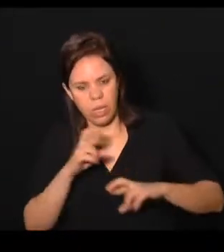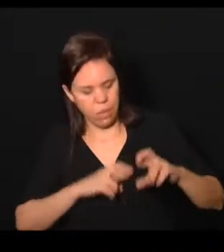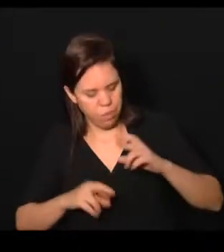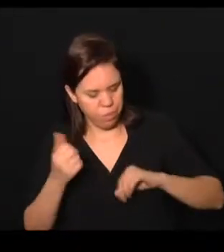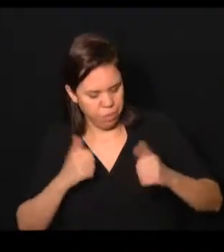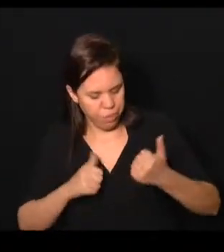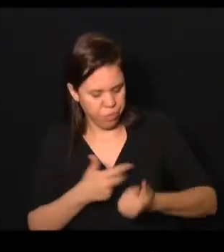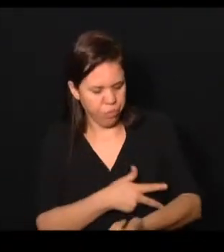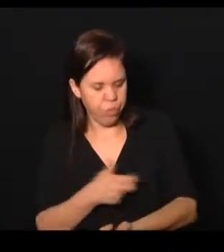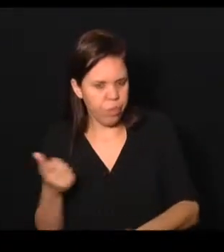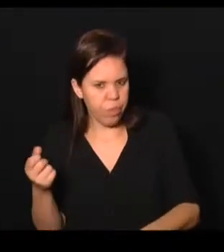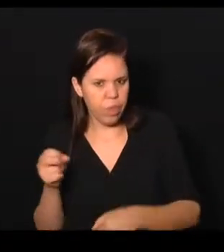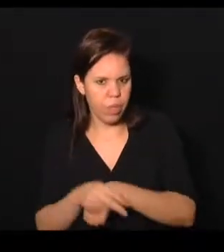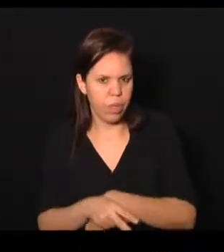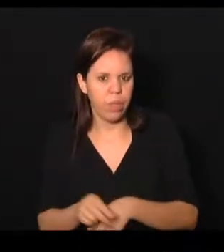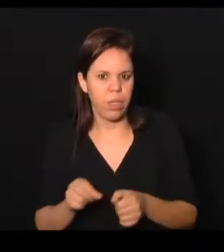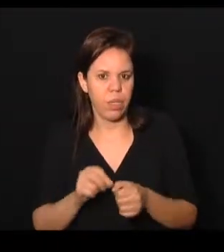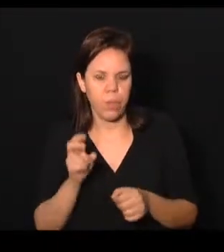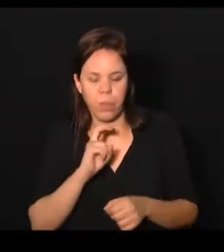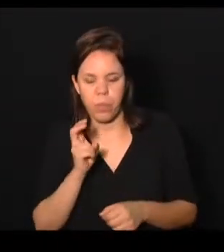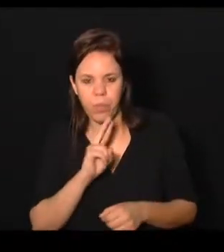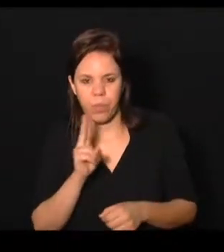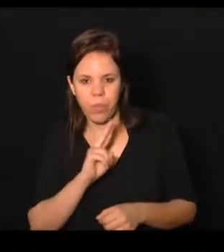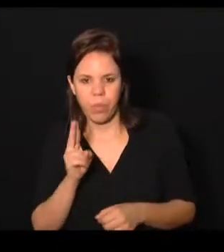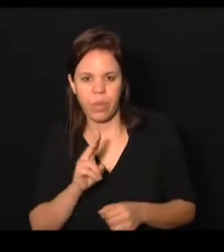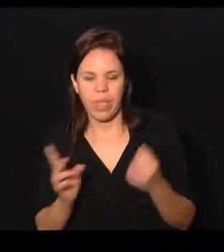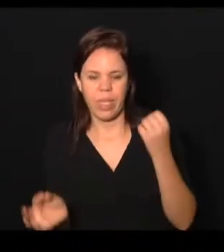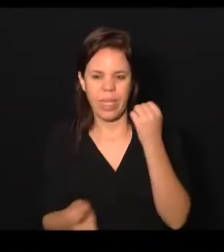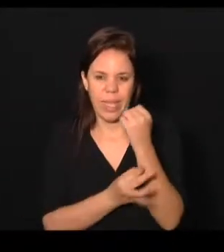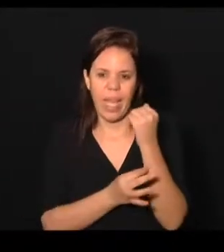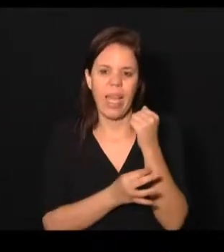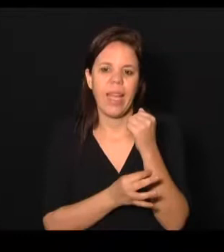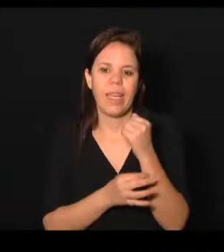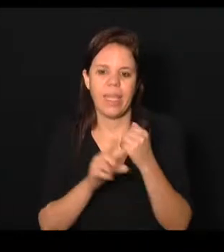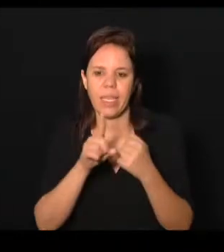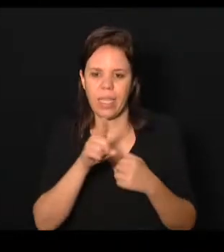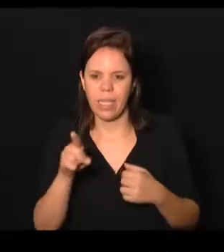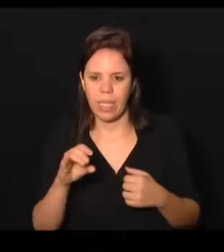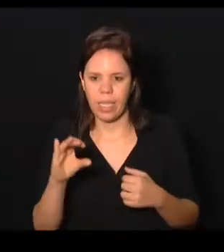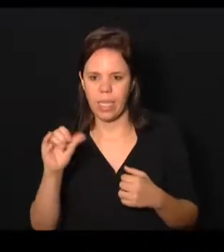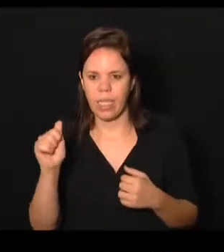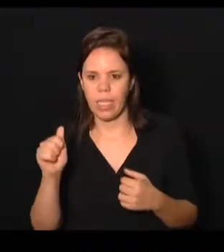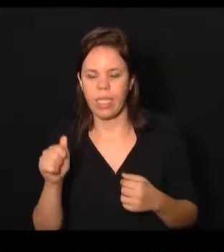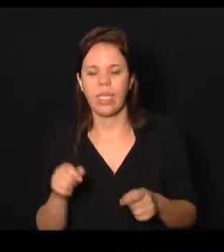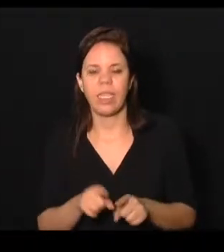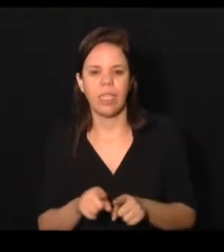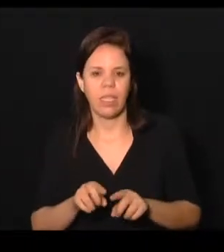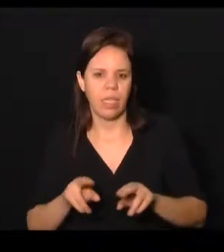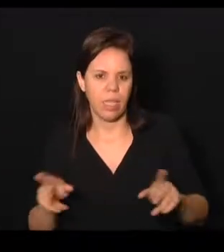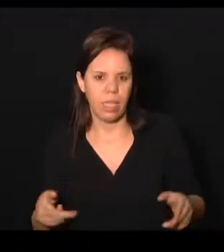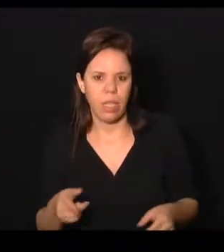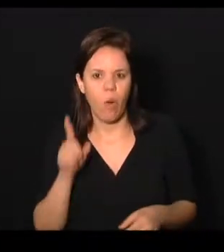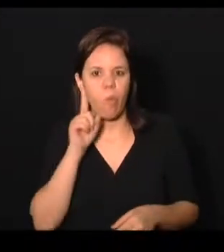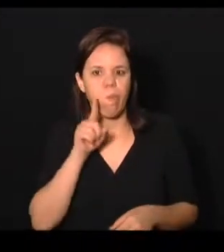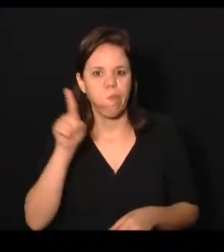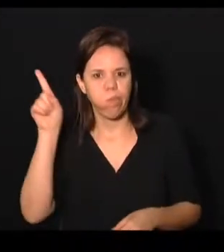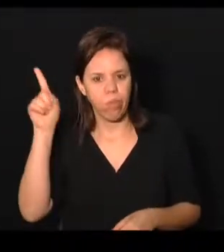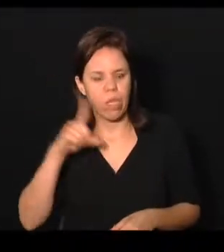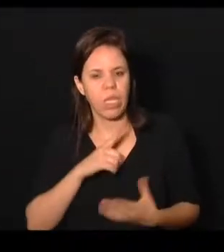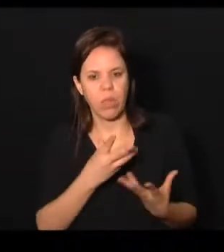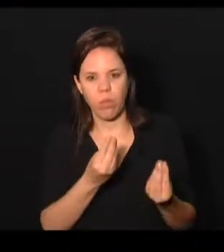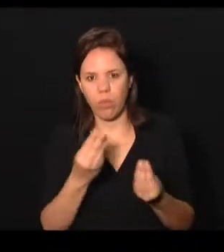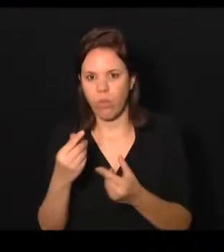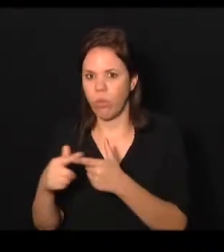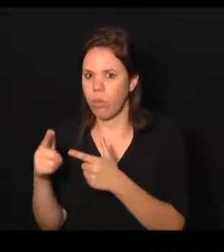viroses emergentes, as viroses emergentes que a gente falou agora, dengue e zika, e outras viroses emergentes. Nos Estados Unidos, por exemplo, estão tendo muito